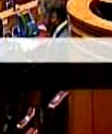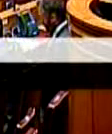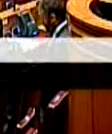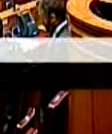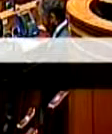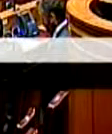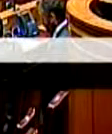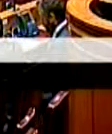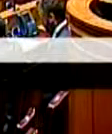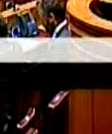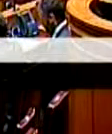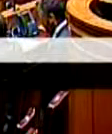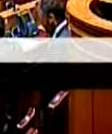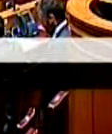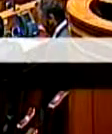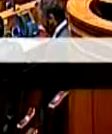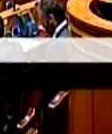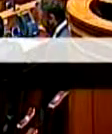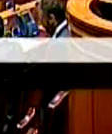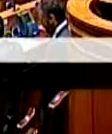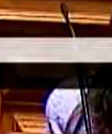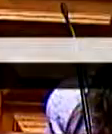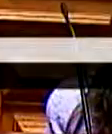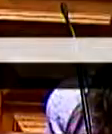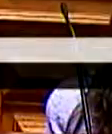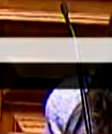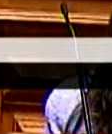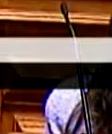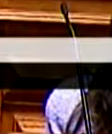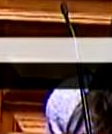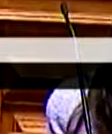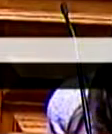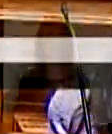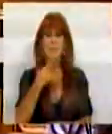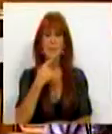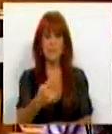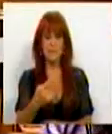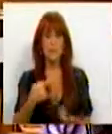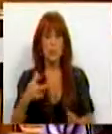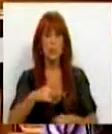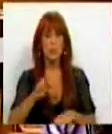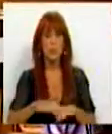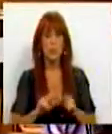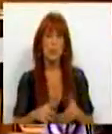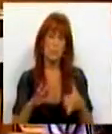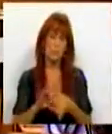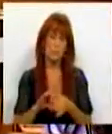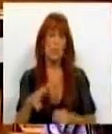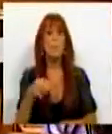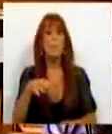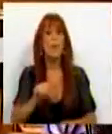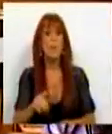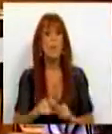Senhor Presidente, Senhor Secretário de Estado, Senhoras e Senhores Deputados, começo por dizer que Portugal, pelas mãos do Partido